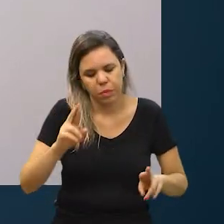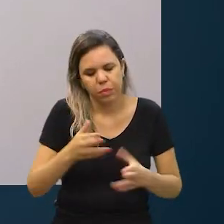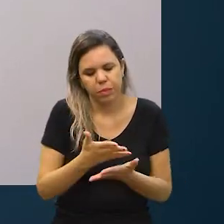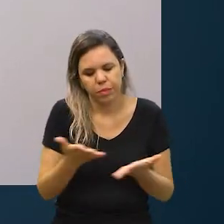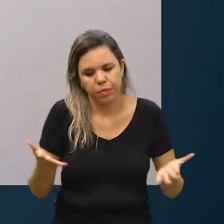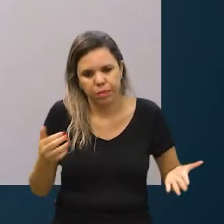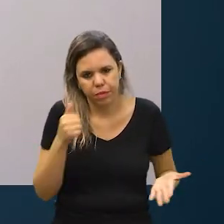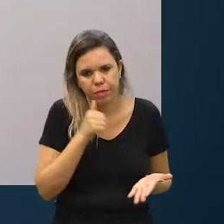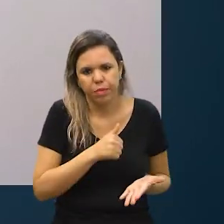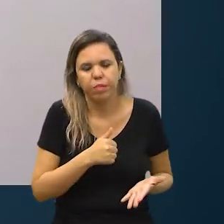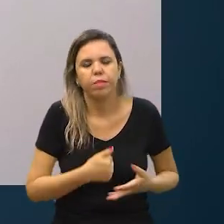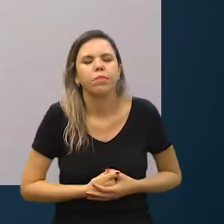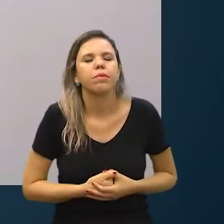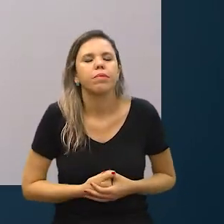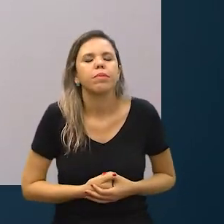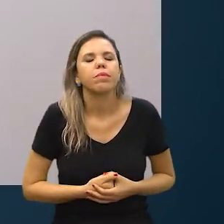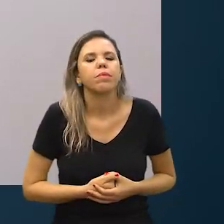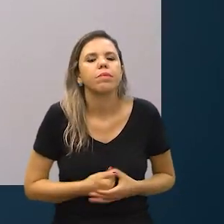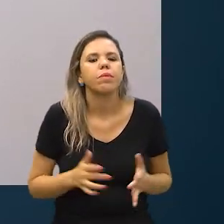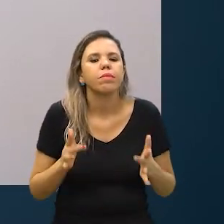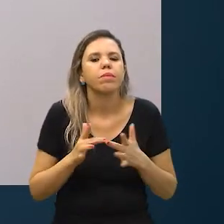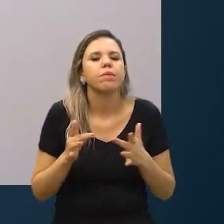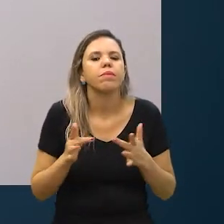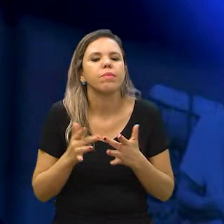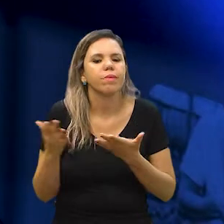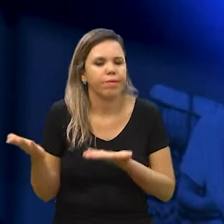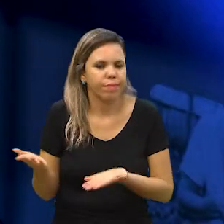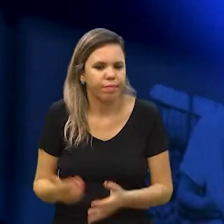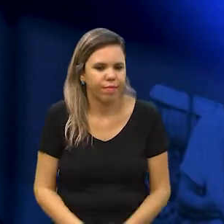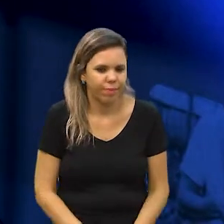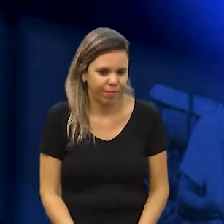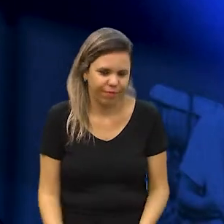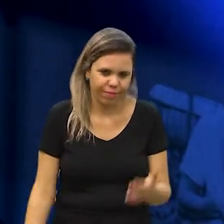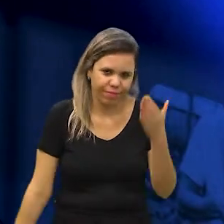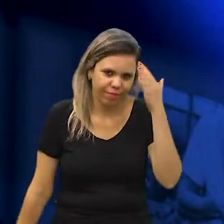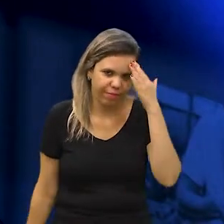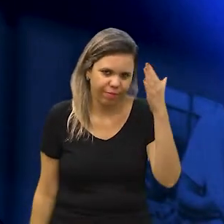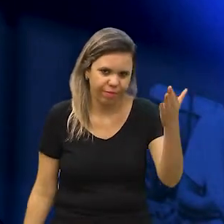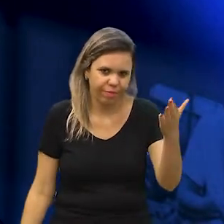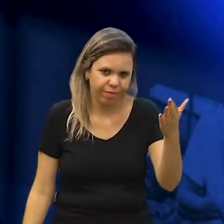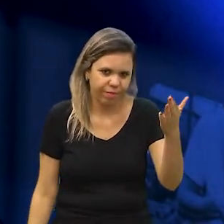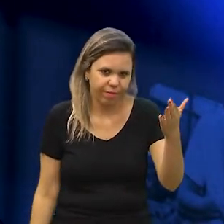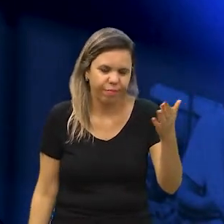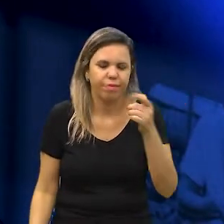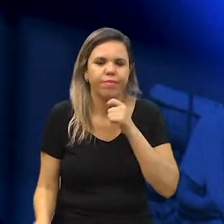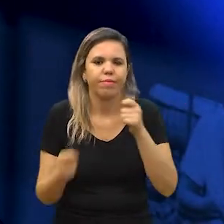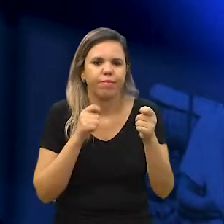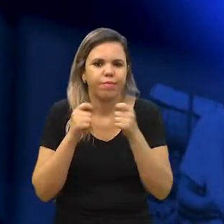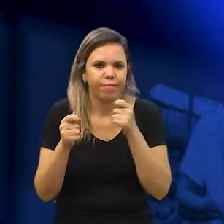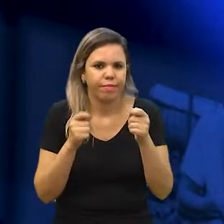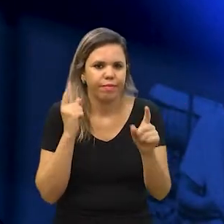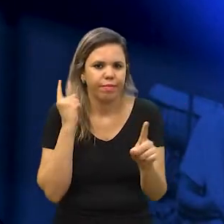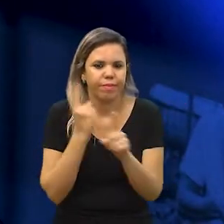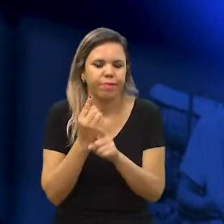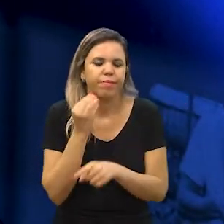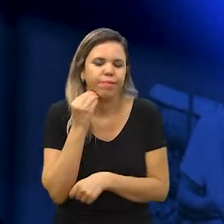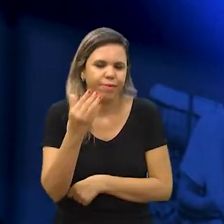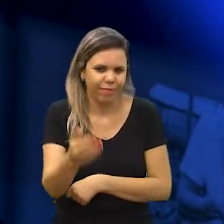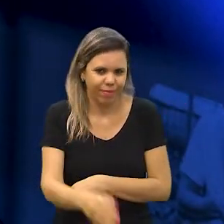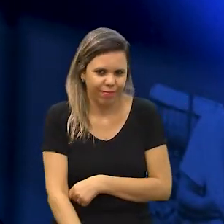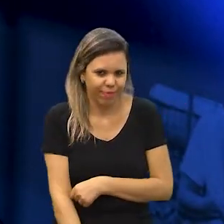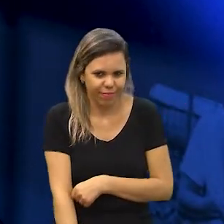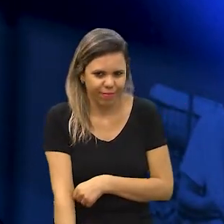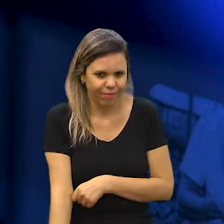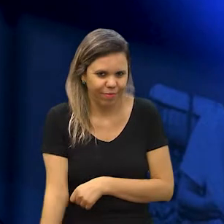para todas as mulheres aí que estejam conectadas com a Agromulher. Muito obrigada pela sua entrevista e a gente se vê numa próxima